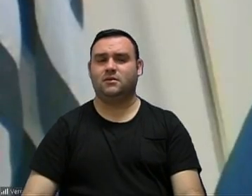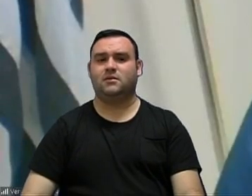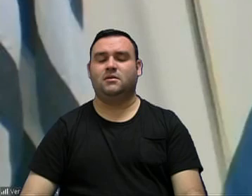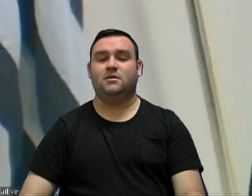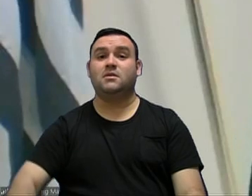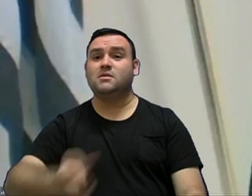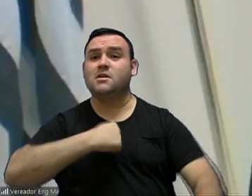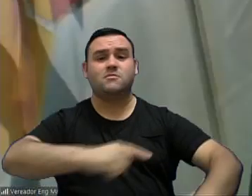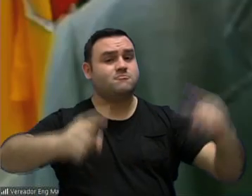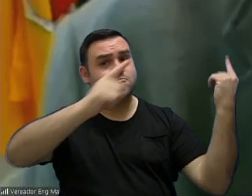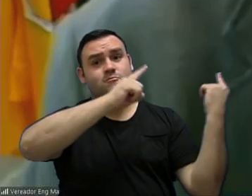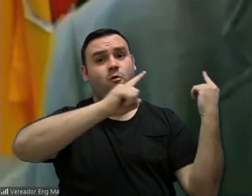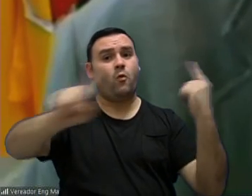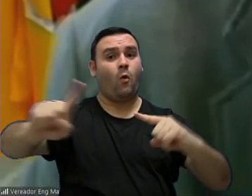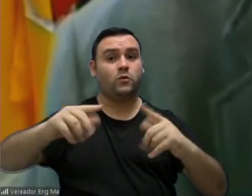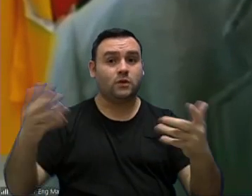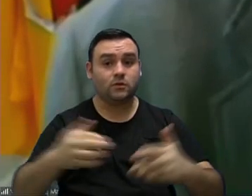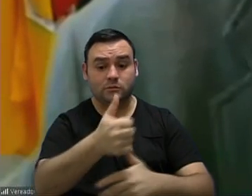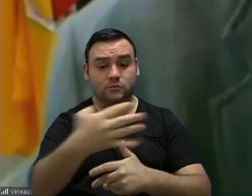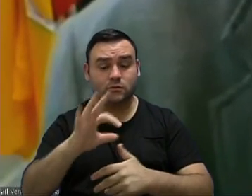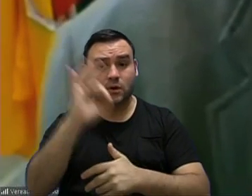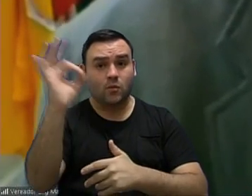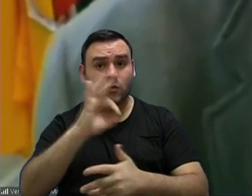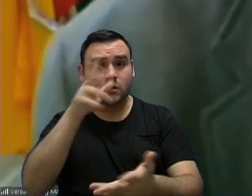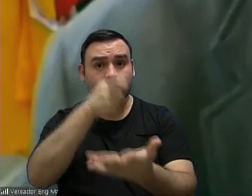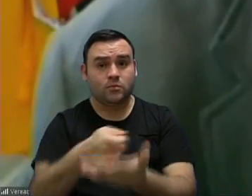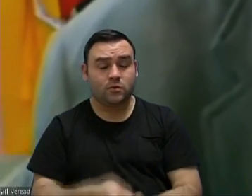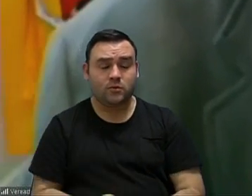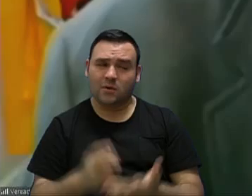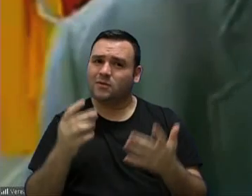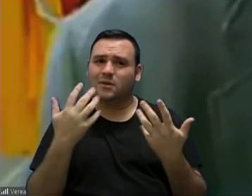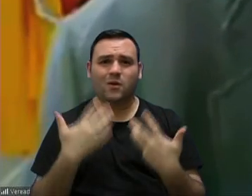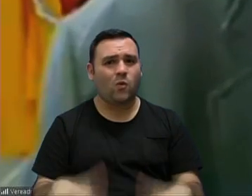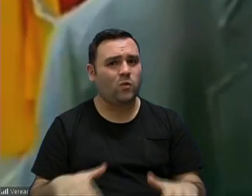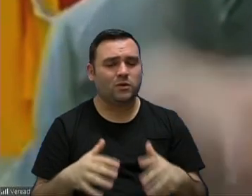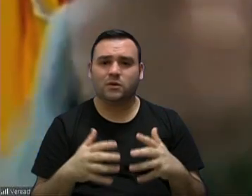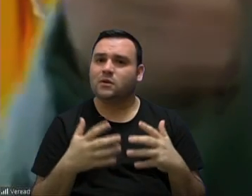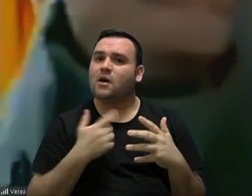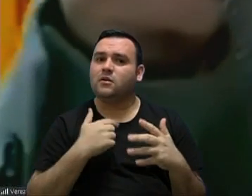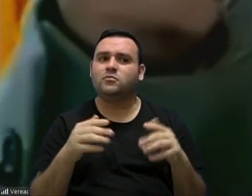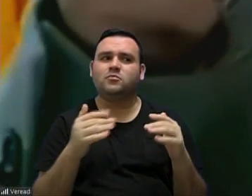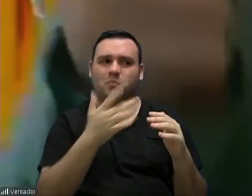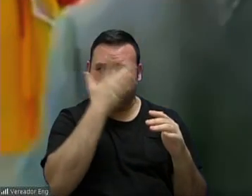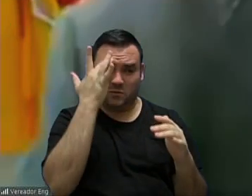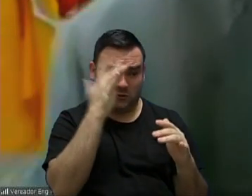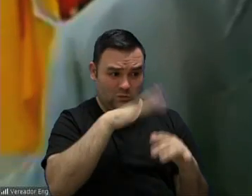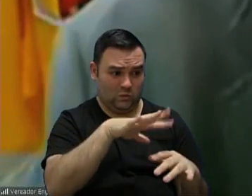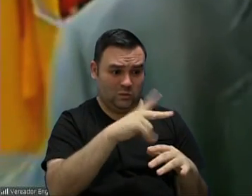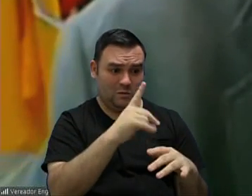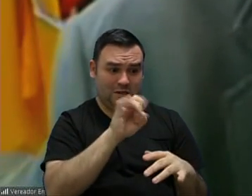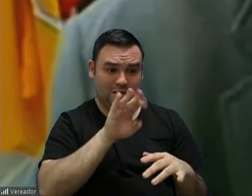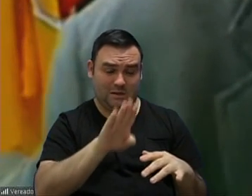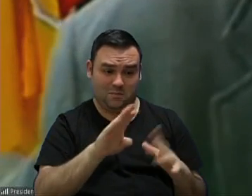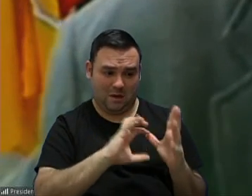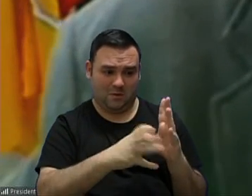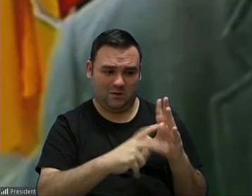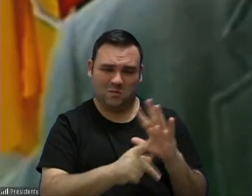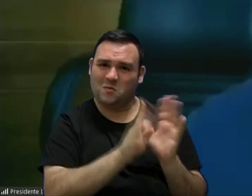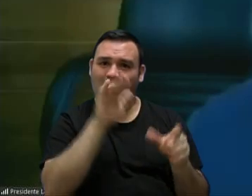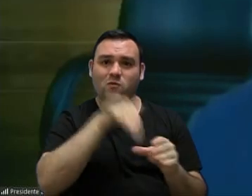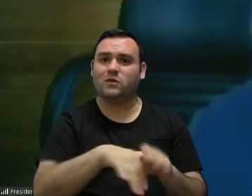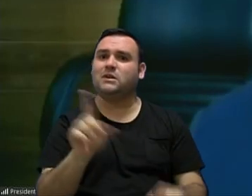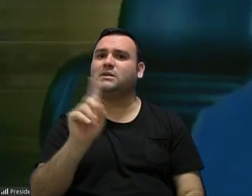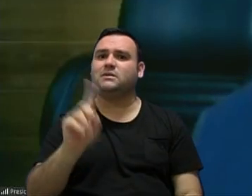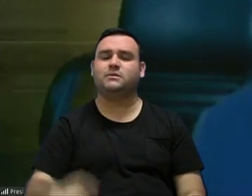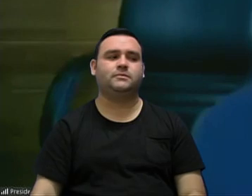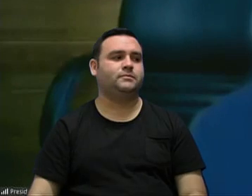Eu sou contra 14% dessa alíquota, não voto e vou pedir para o PSDB não votar. Martinez,